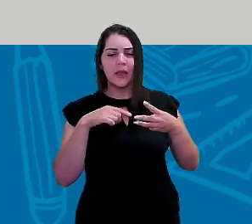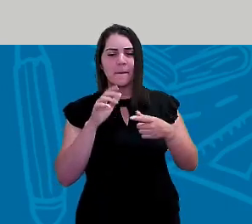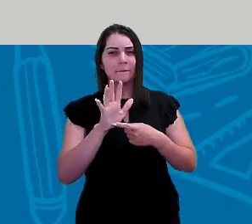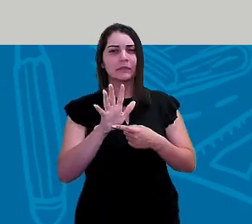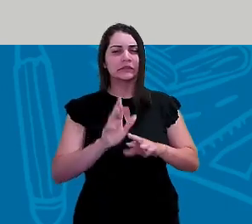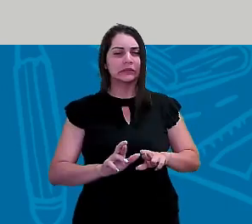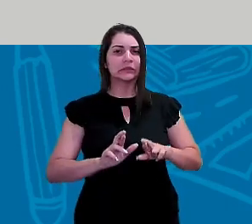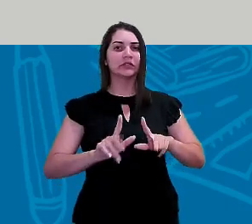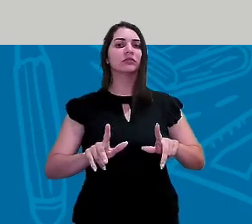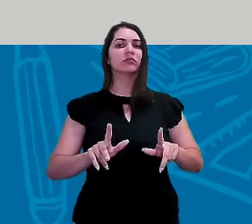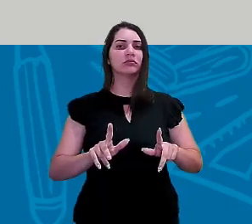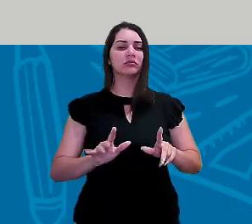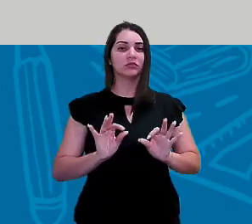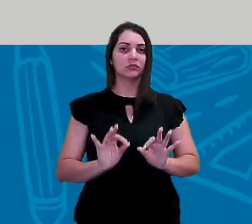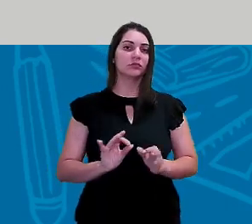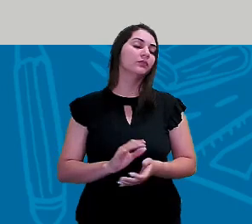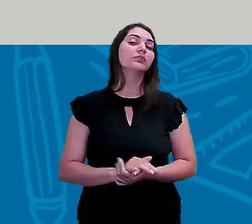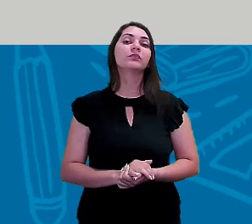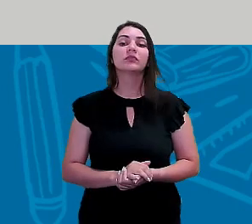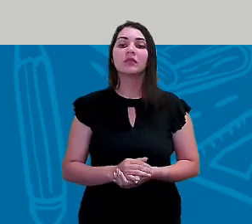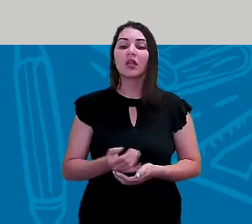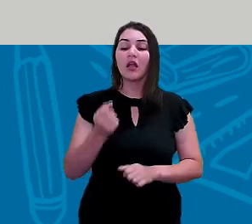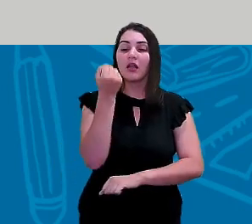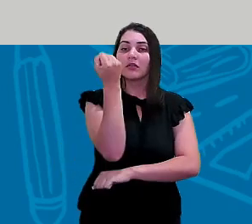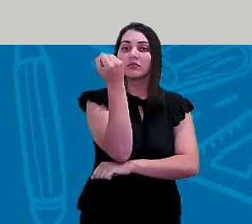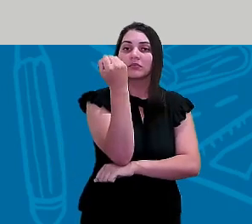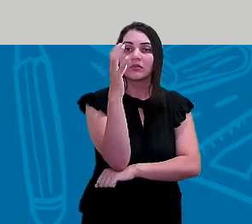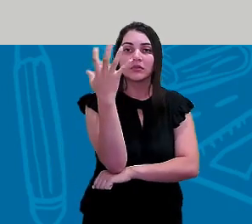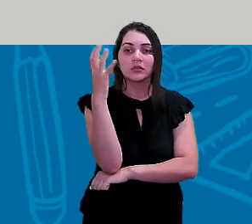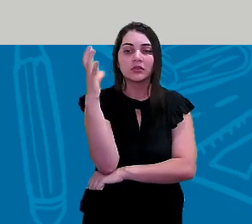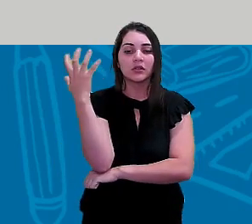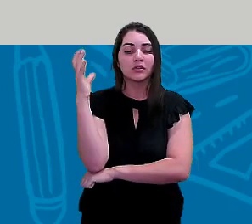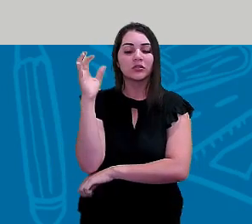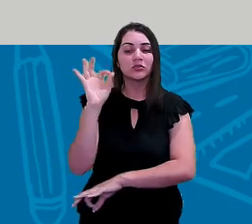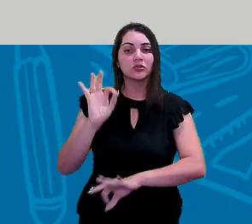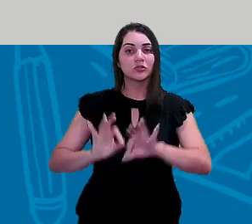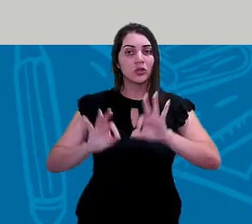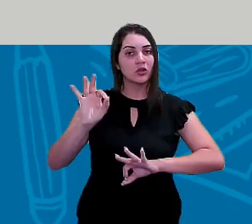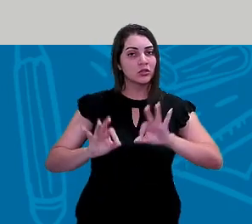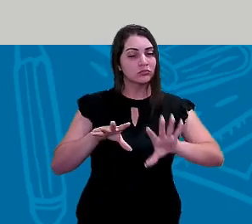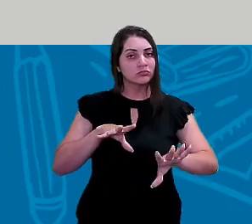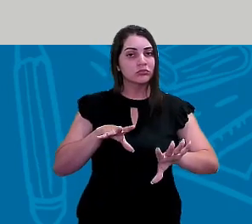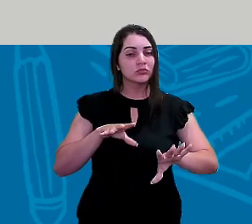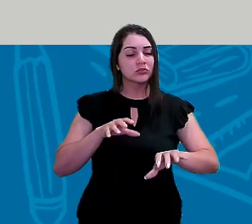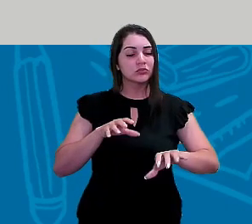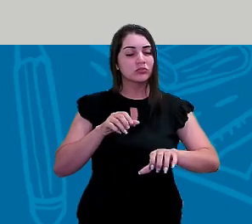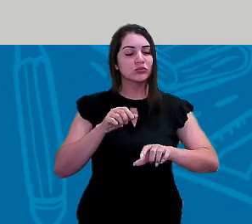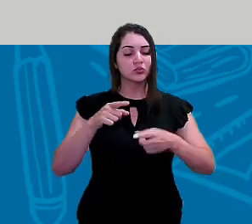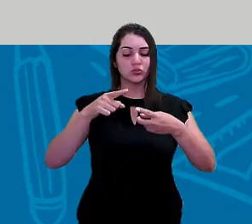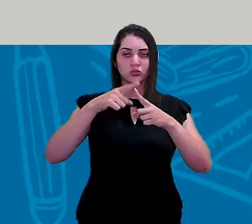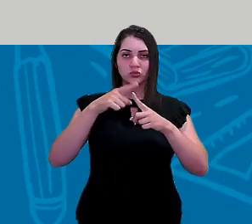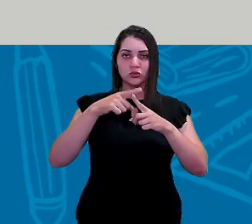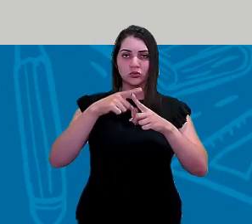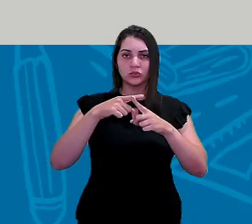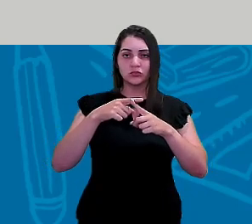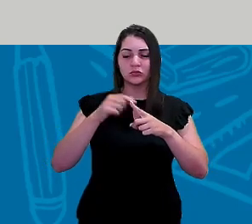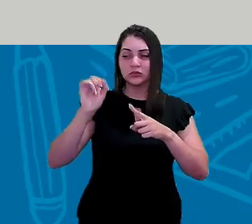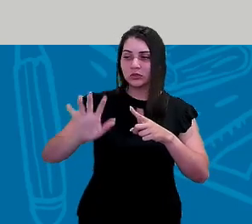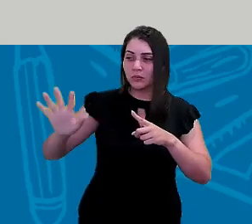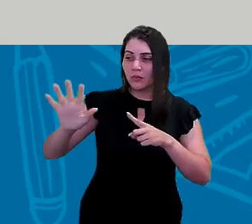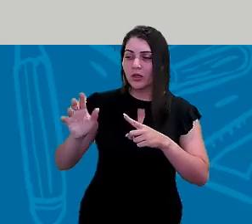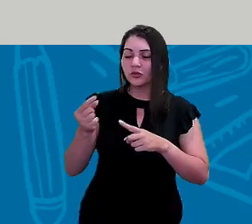algo diferente, tá bom? A natureza formou os elementos mostrados na imagem 1, que é a